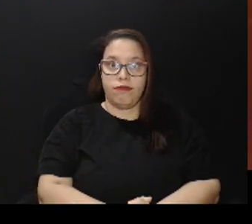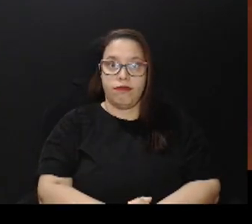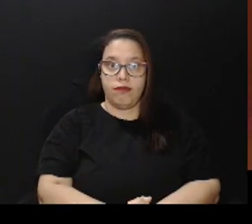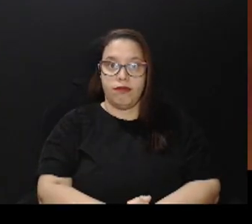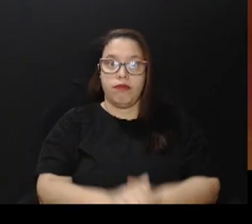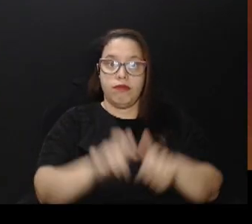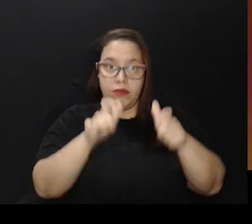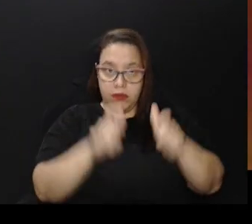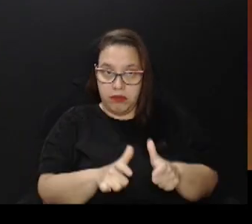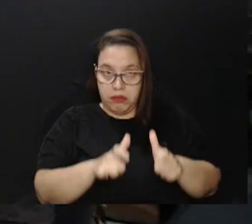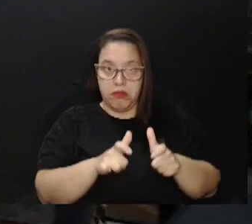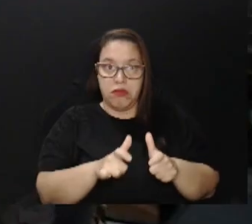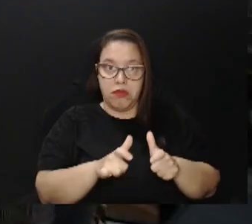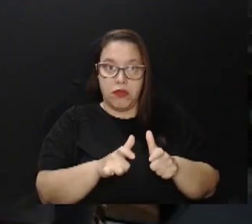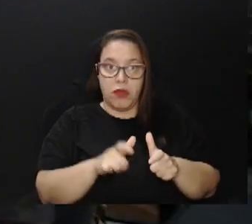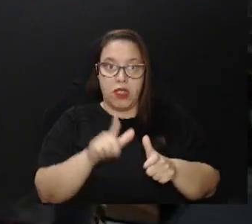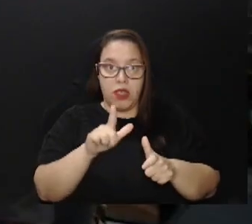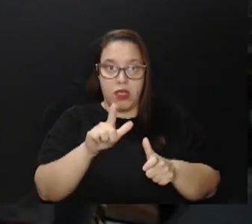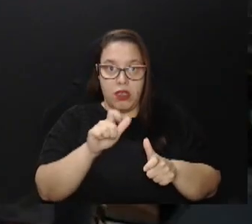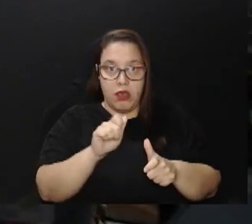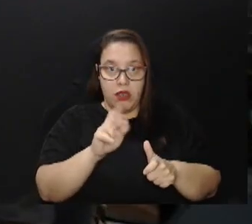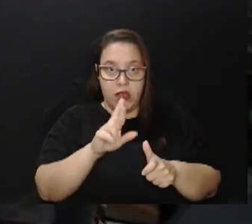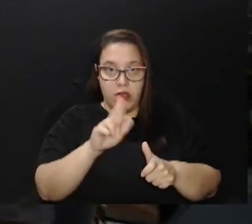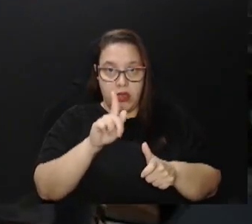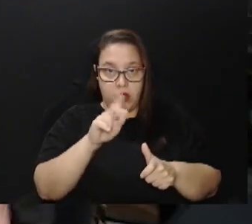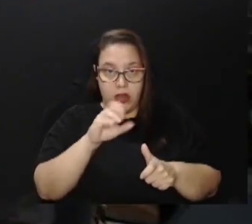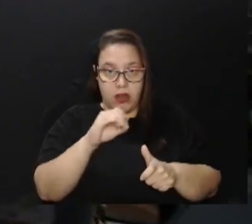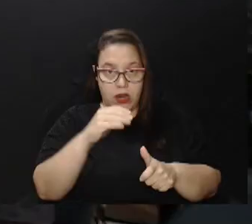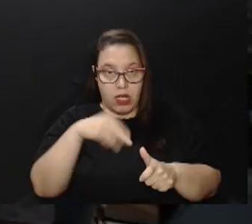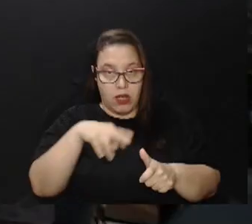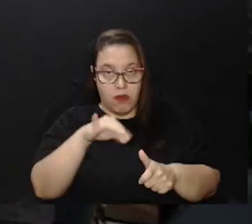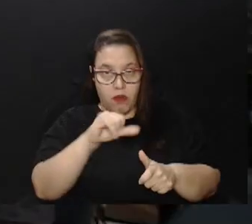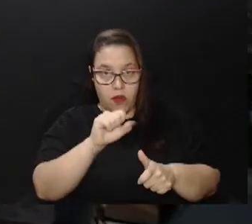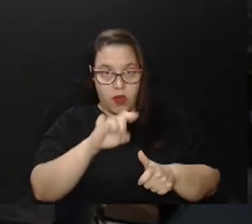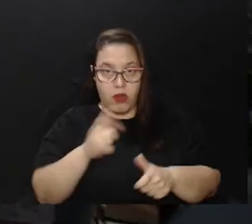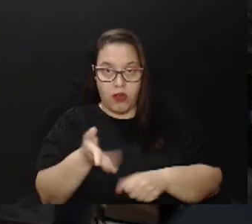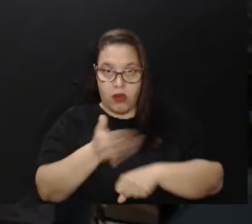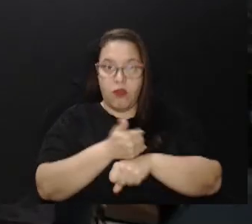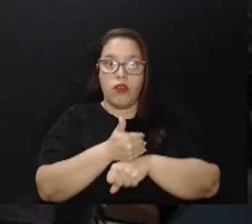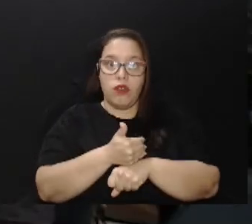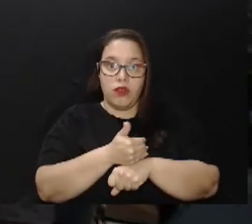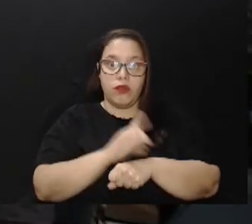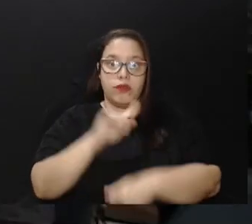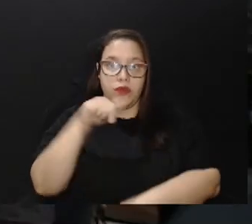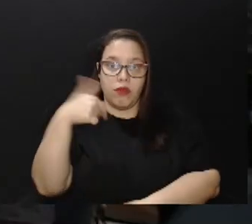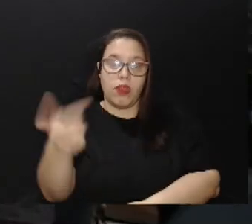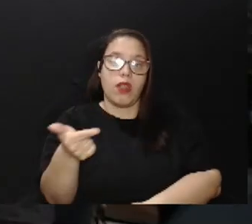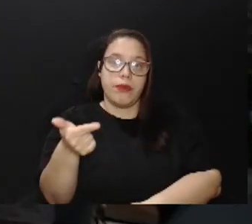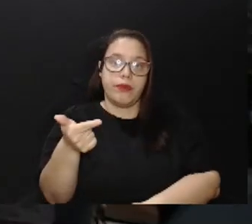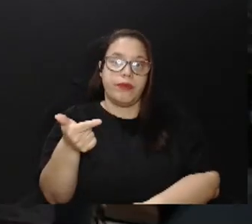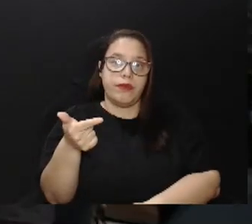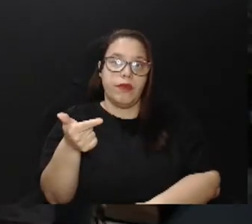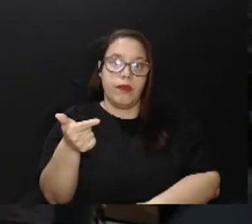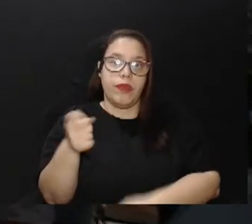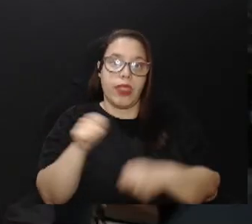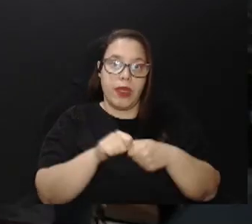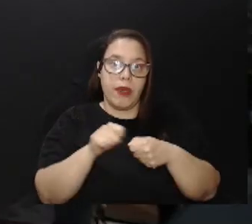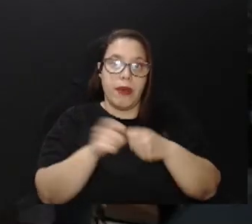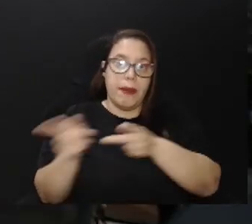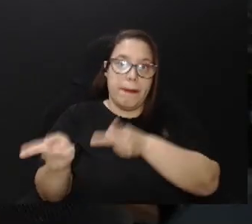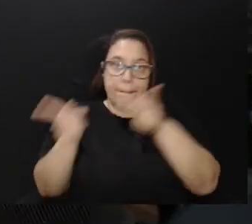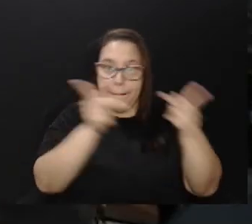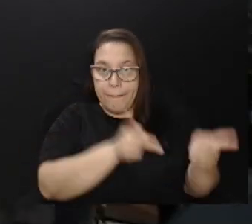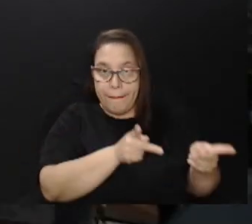Largo Camões. Ela veio antes e depois ele veio para fazer a visita também ao